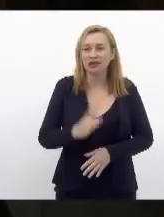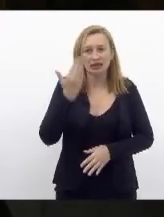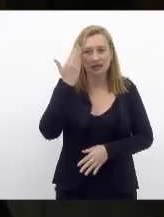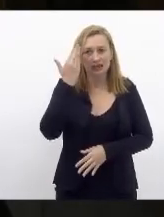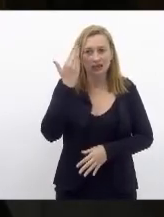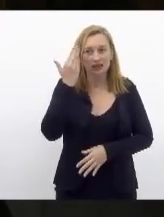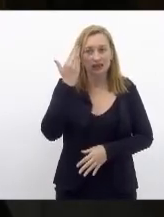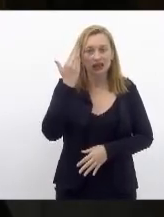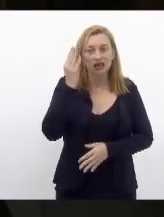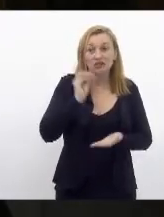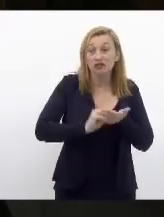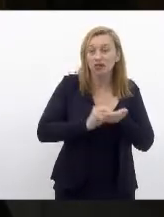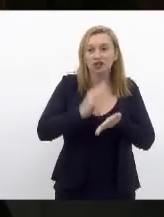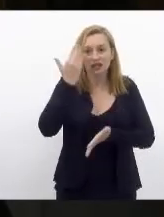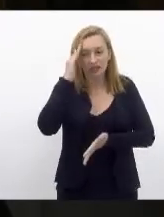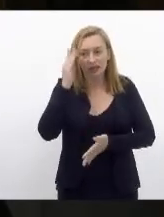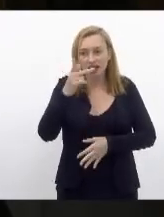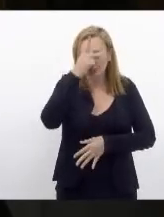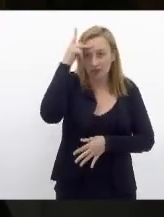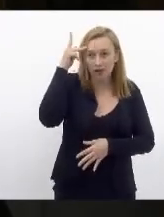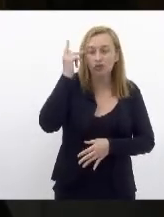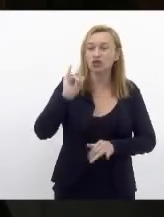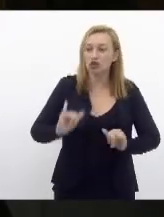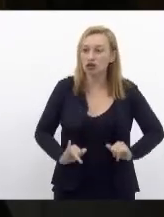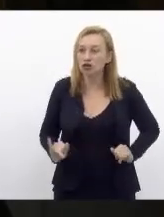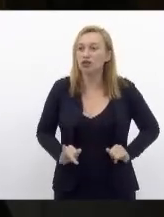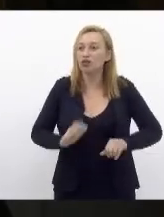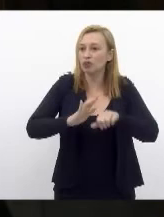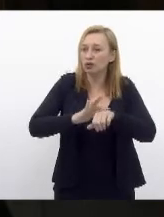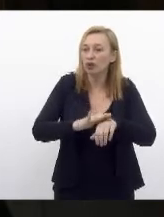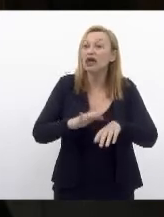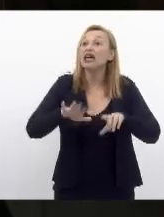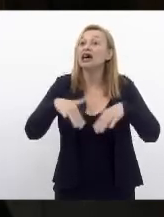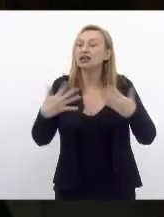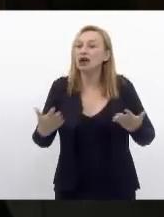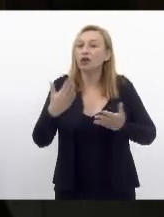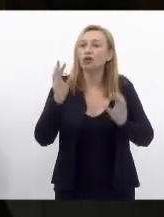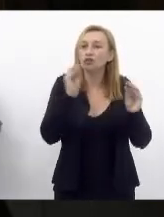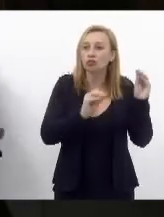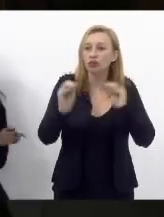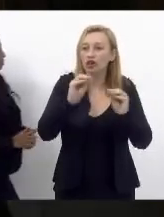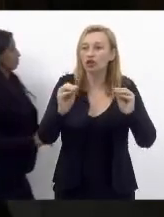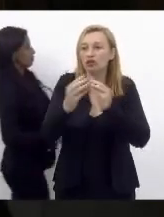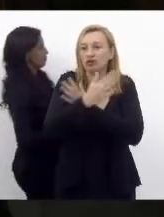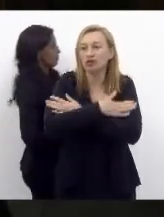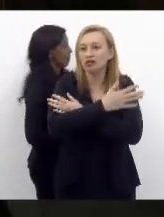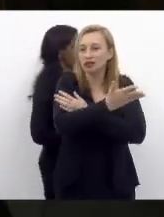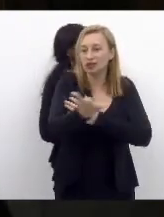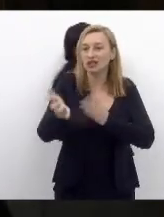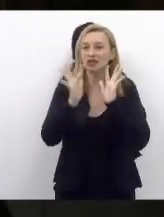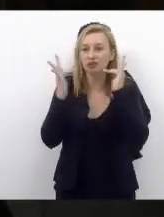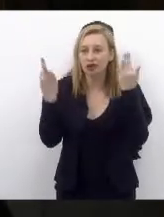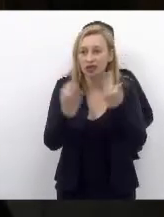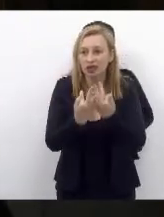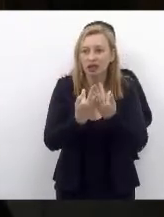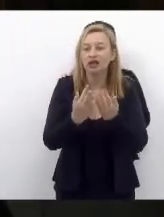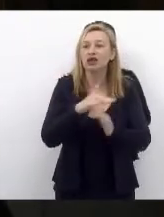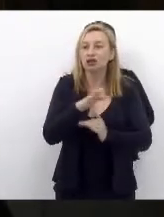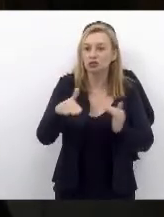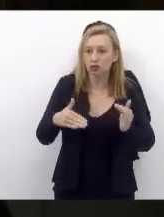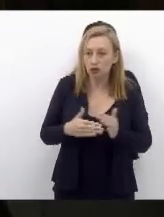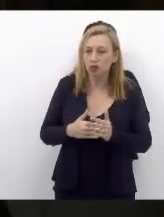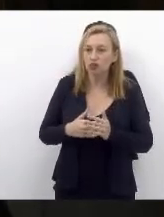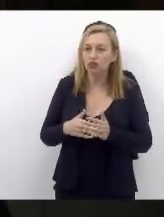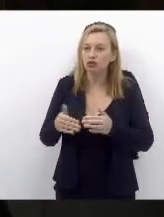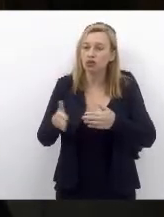a essas pessoas que sofrem com essas doenças. Então, um beijo a todos vocês, familiares e portadores de